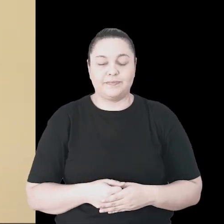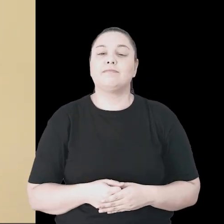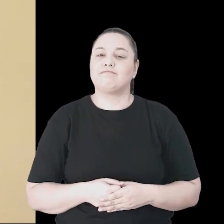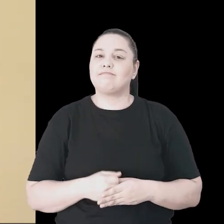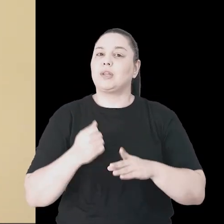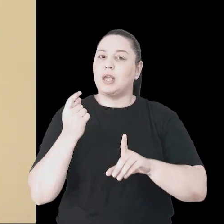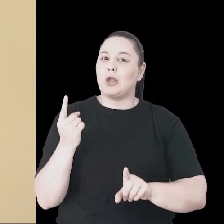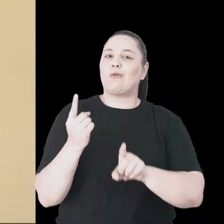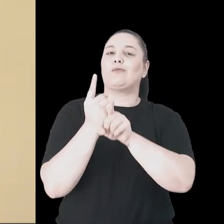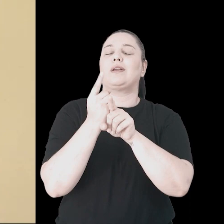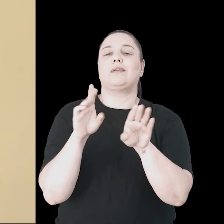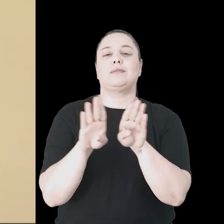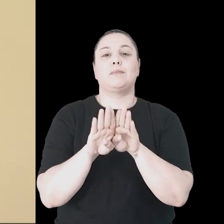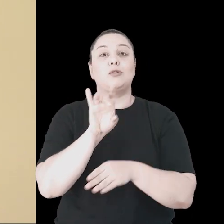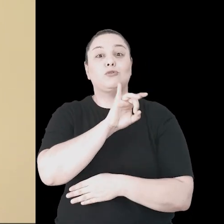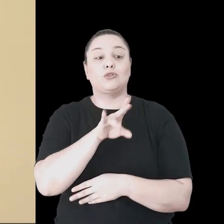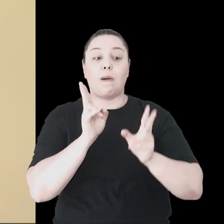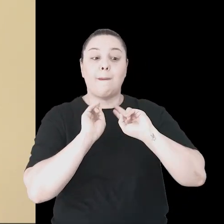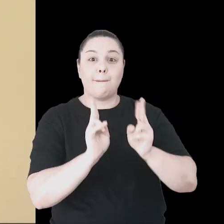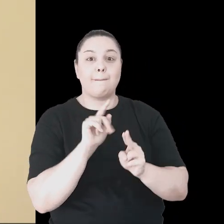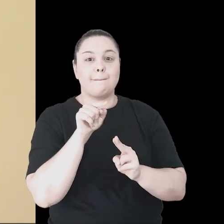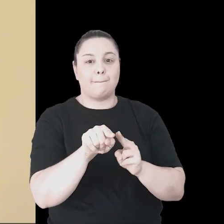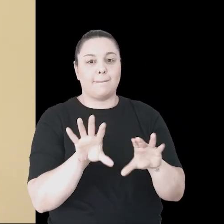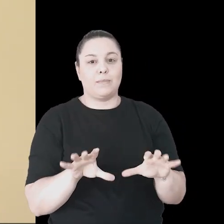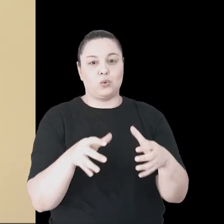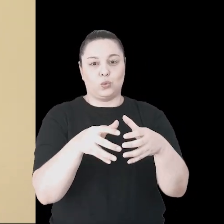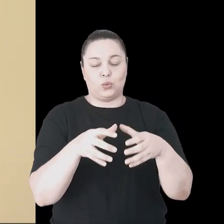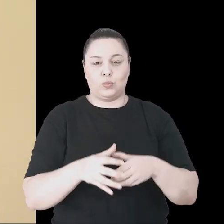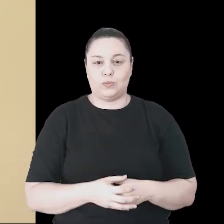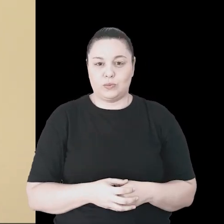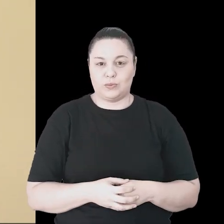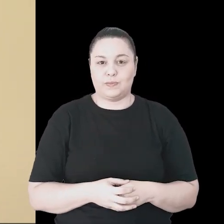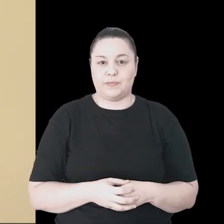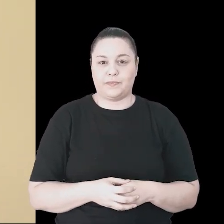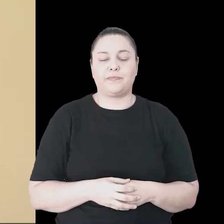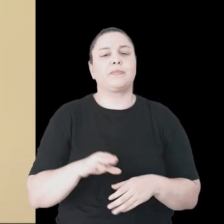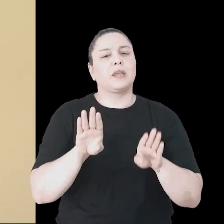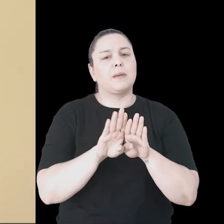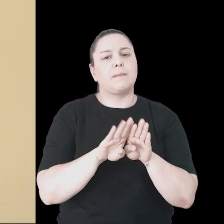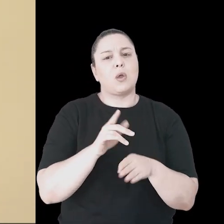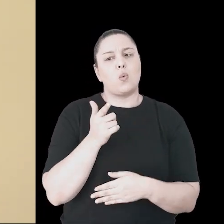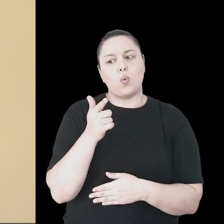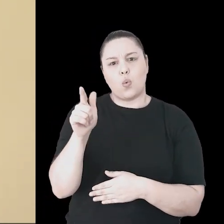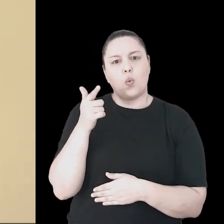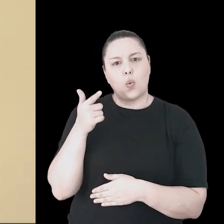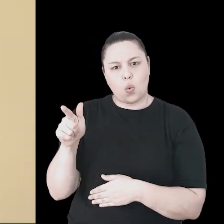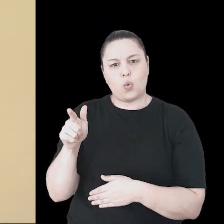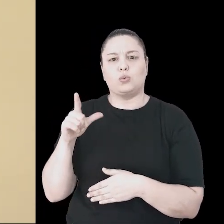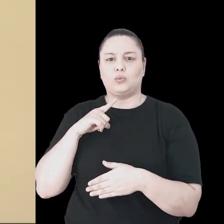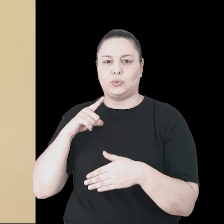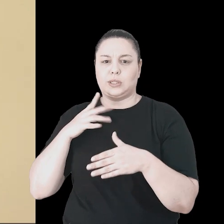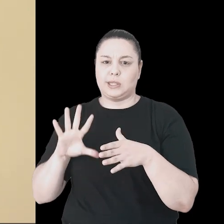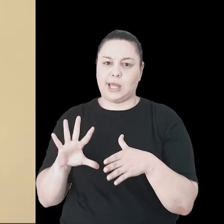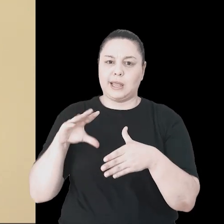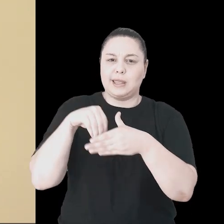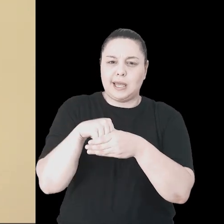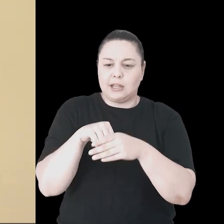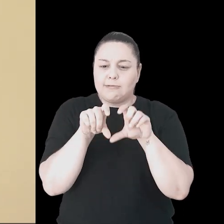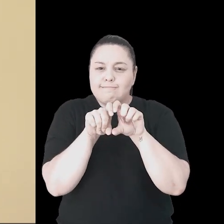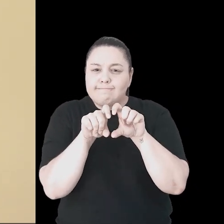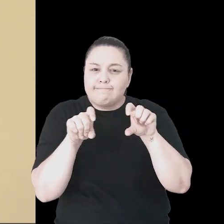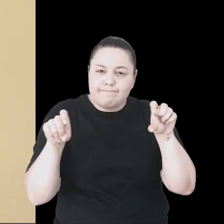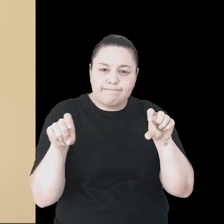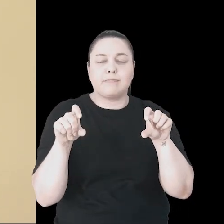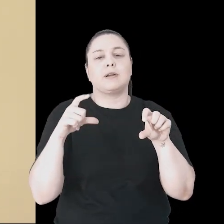chamamos de conformação beta-can, que é encontrada apenas nessa família. Cadeias laterais voltadas